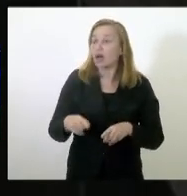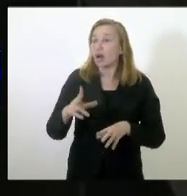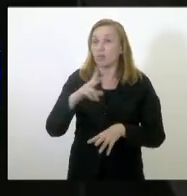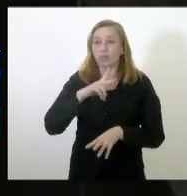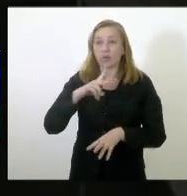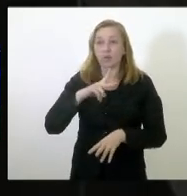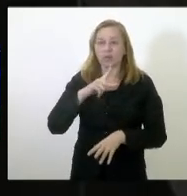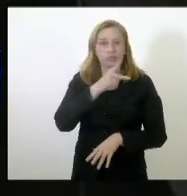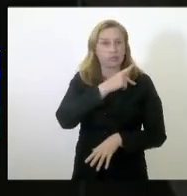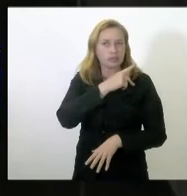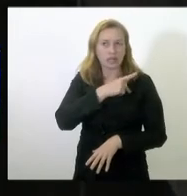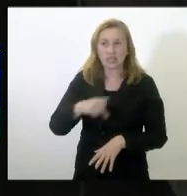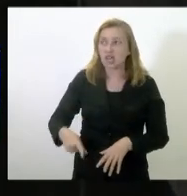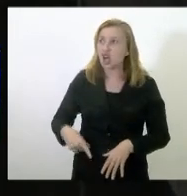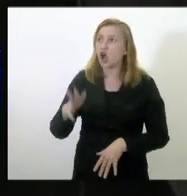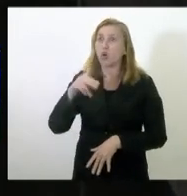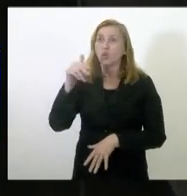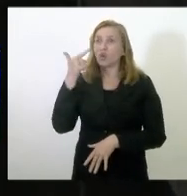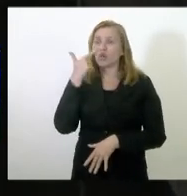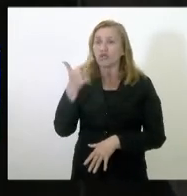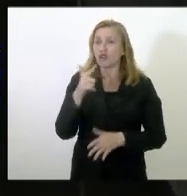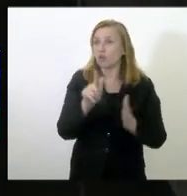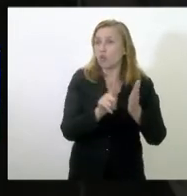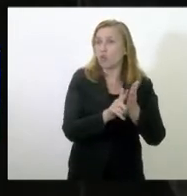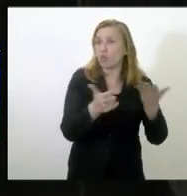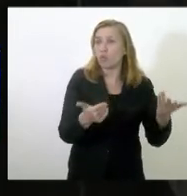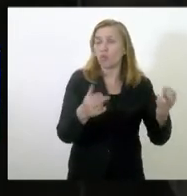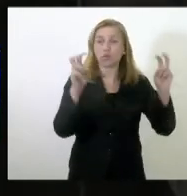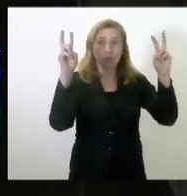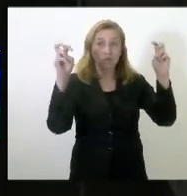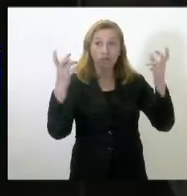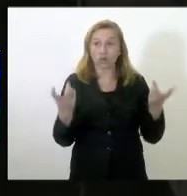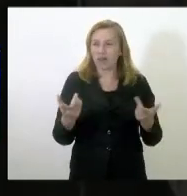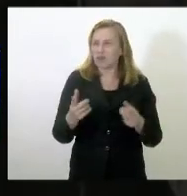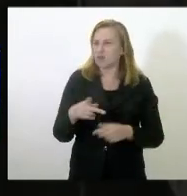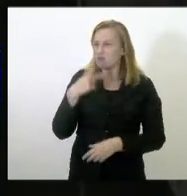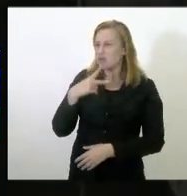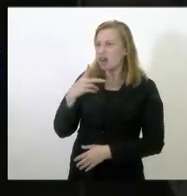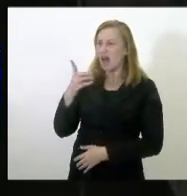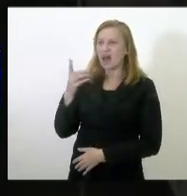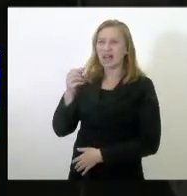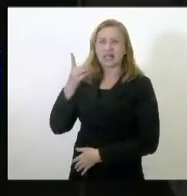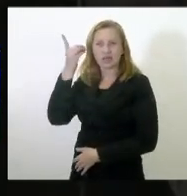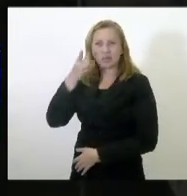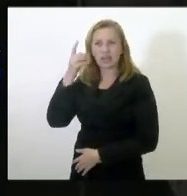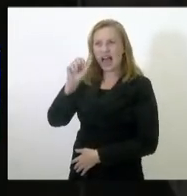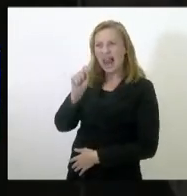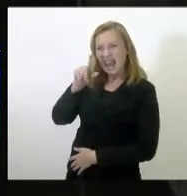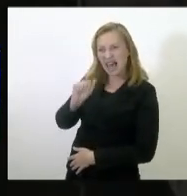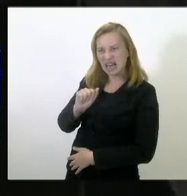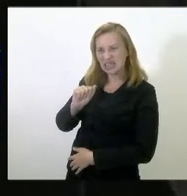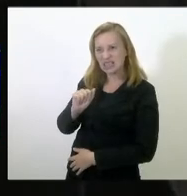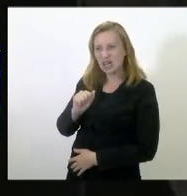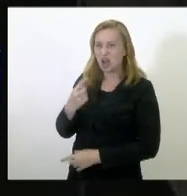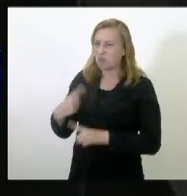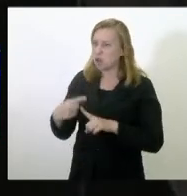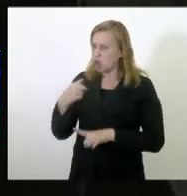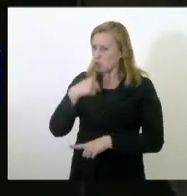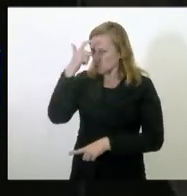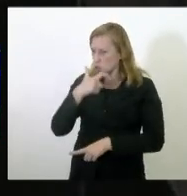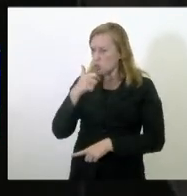e eu nunca vi uma matéria nesse teor. Mas aí, quando se diz respeito à deputada Alana Passos, será que foi feito porque eu sou mulher?